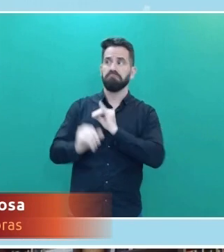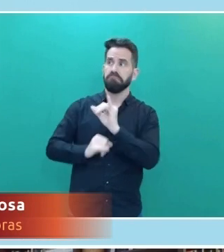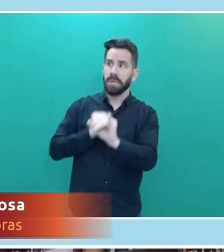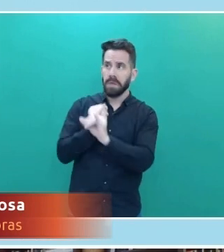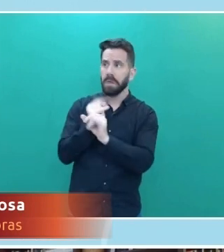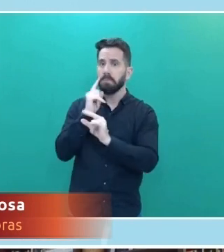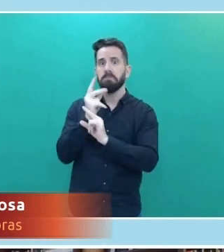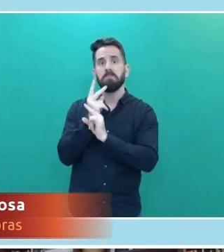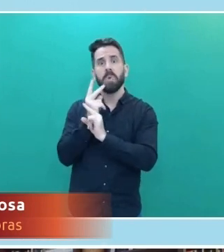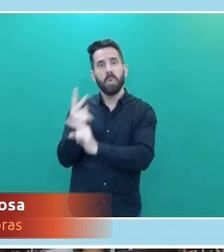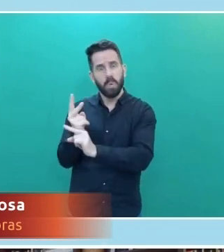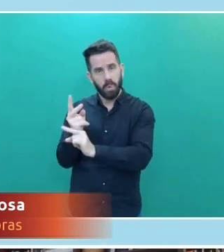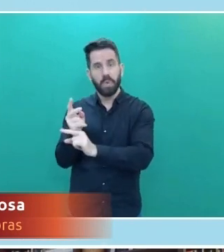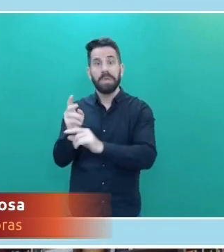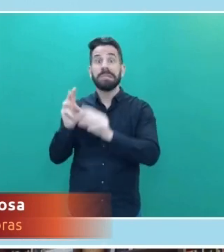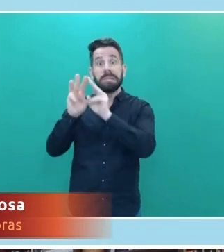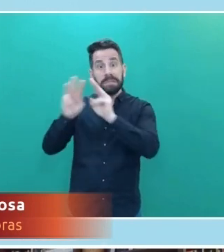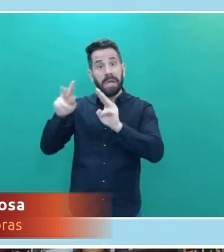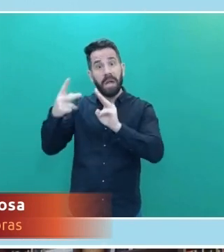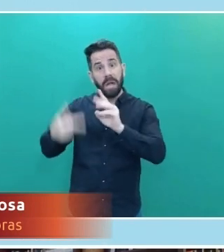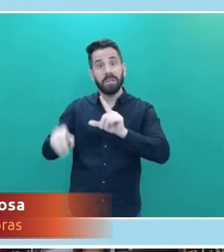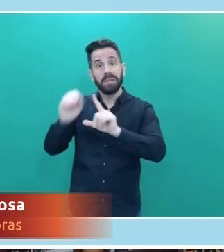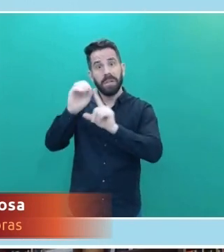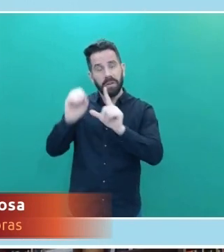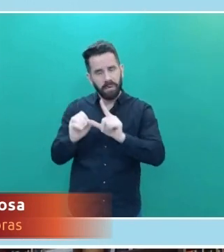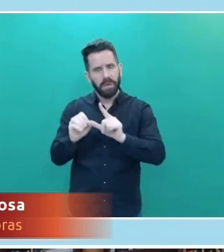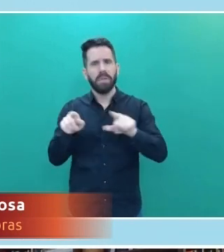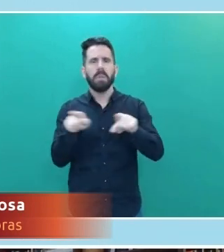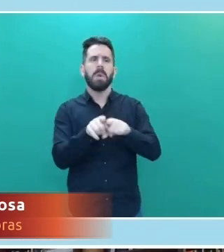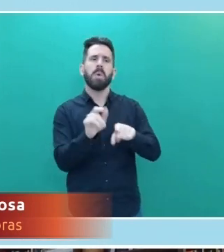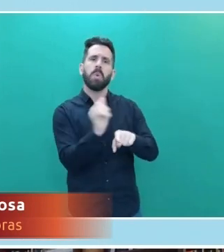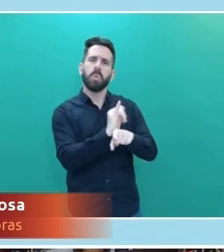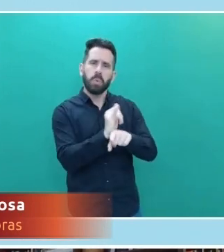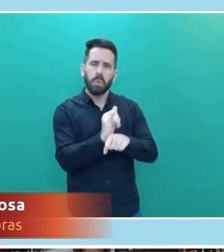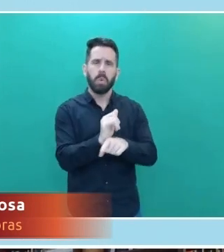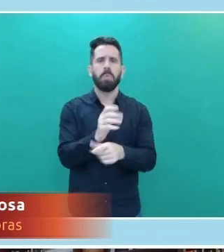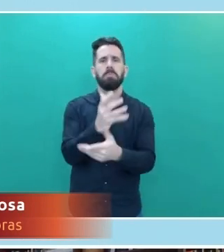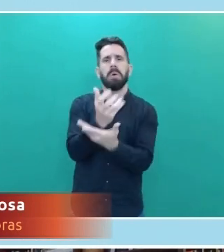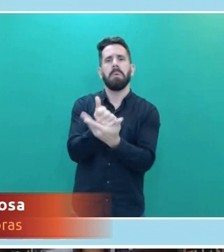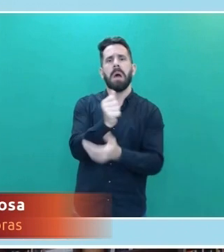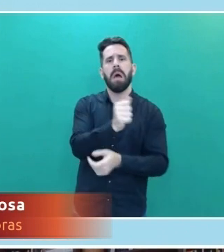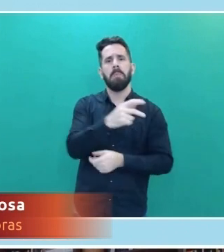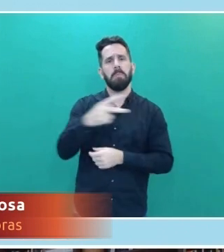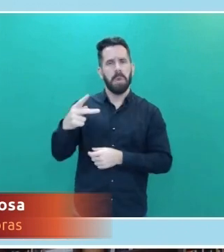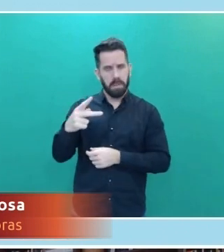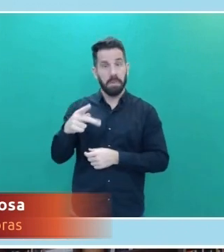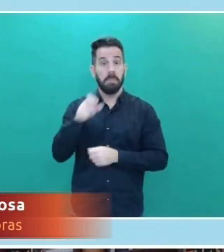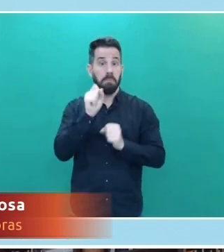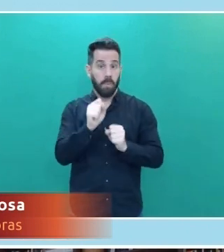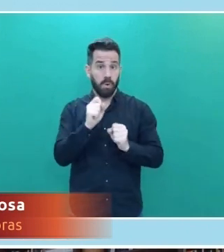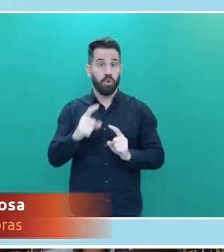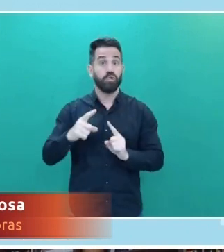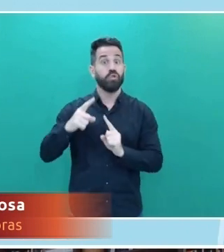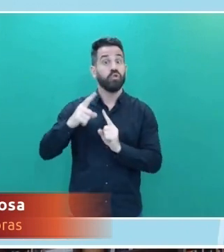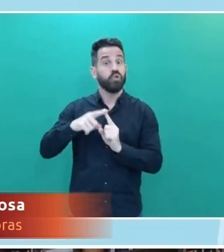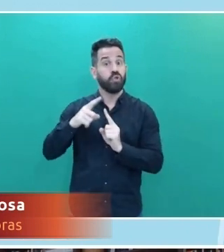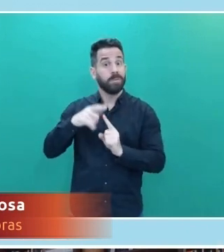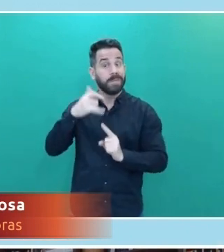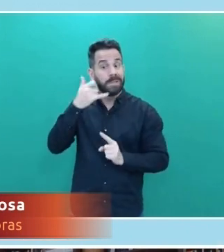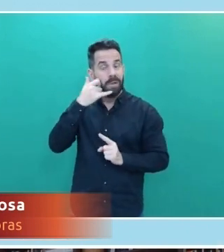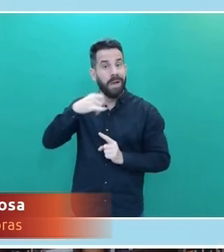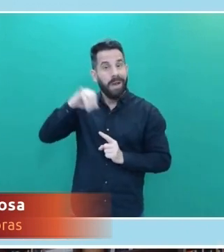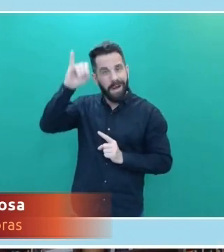TV UFG, e também pelo aplicativo, que você pode baixar em celulares com modelo Android. O aplicativo é